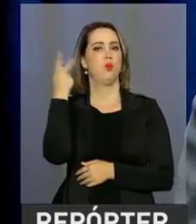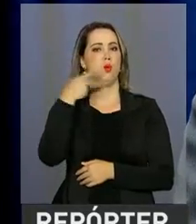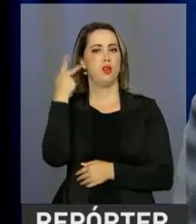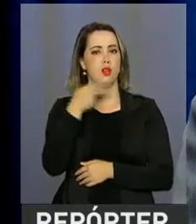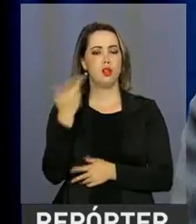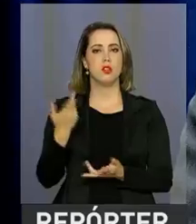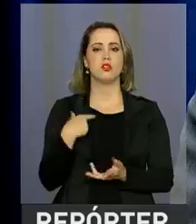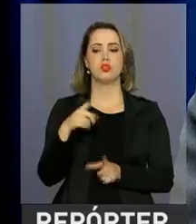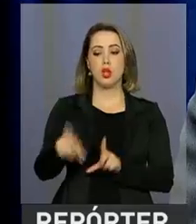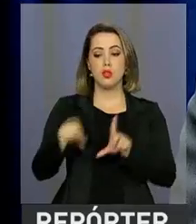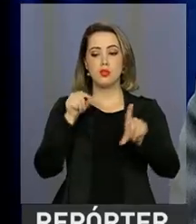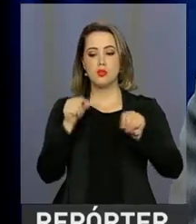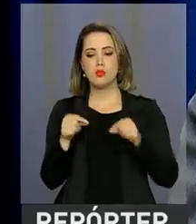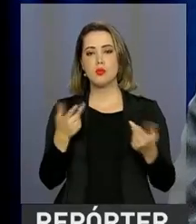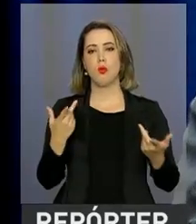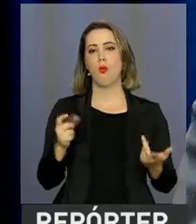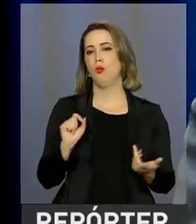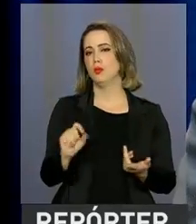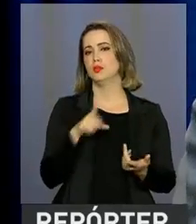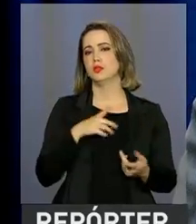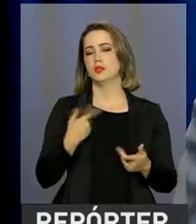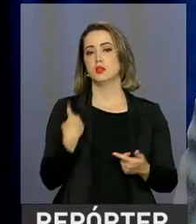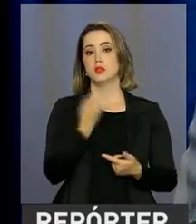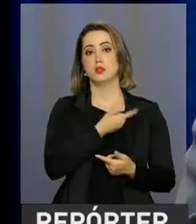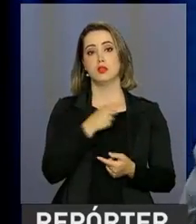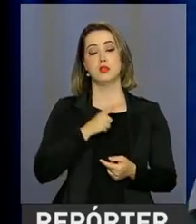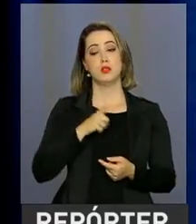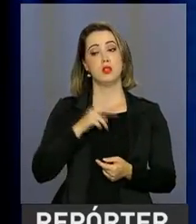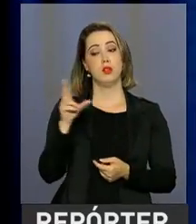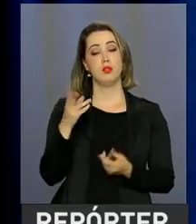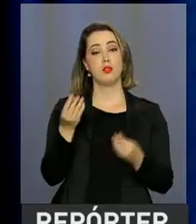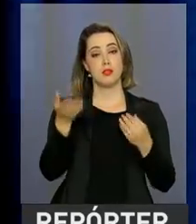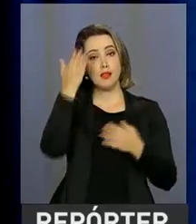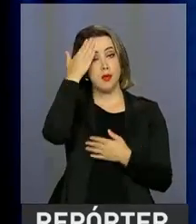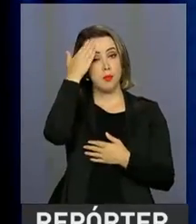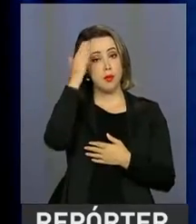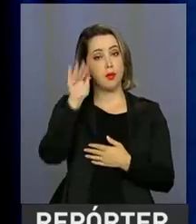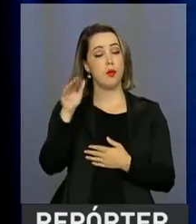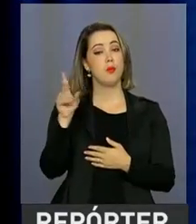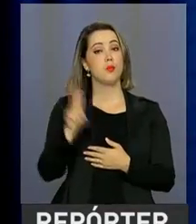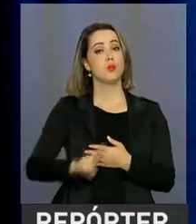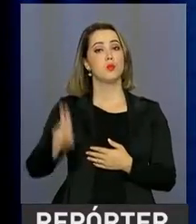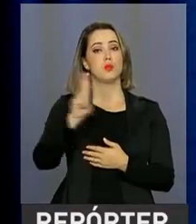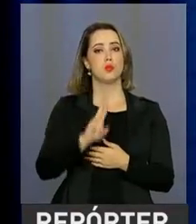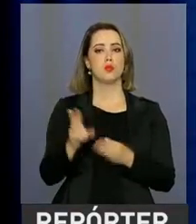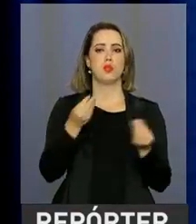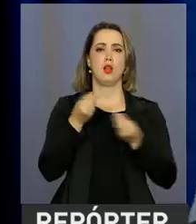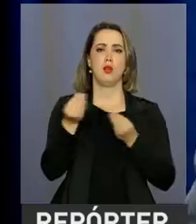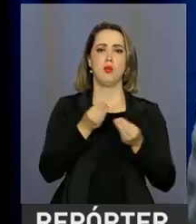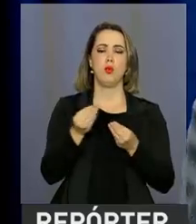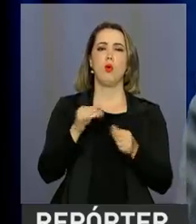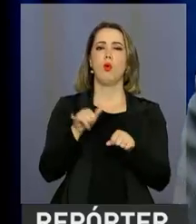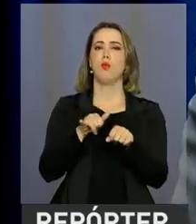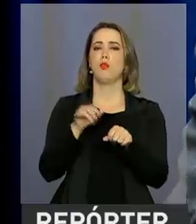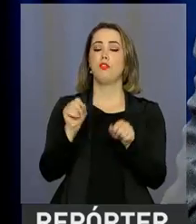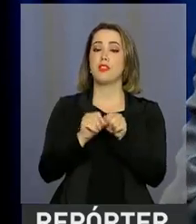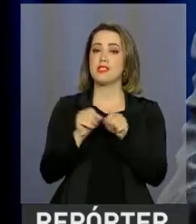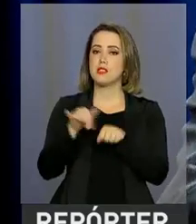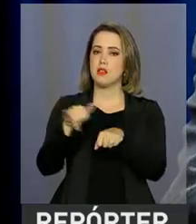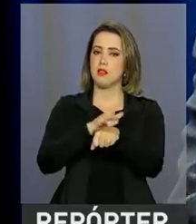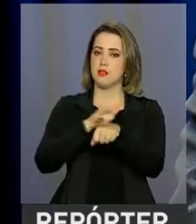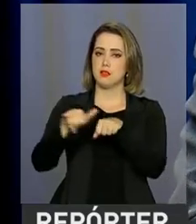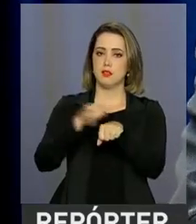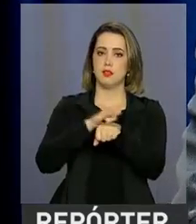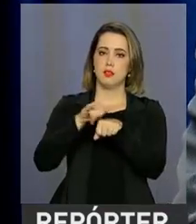que tomar decisões que instrumentos aqueles que estão elaborando a estratégia Nacional de inteligência para que